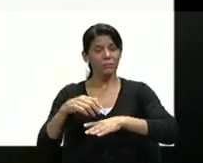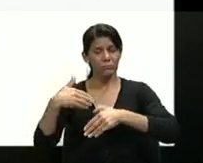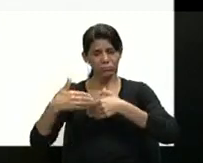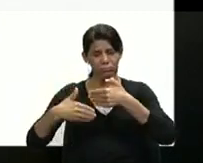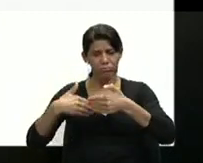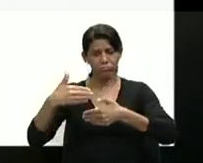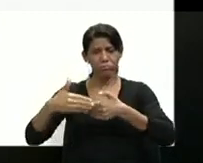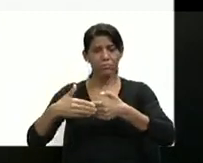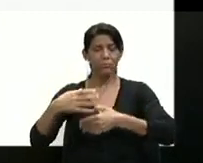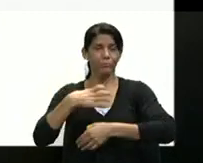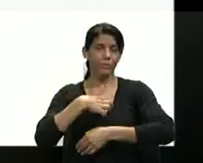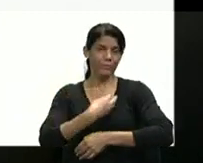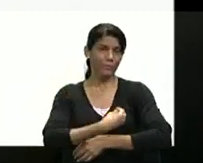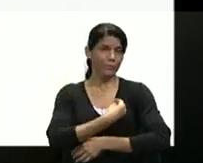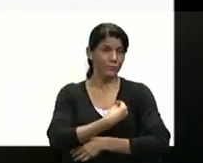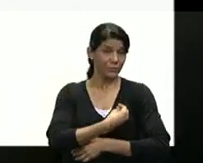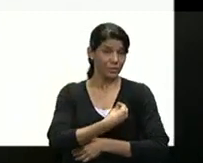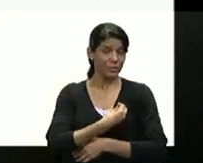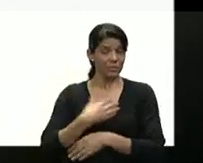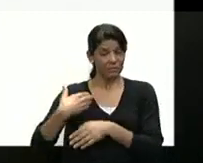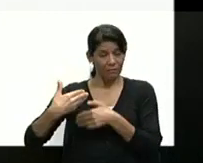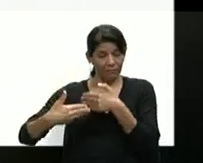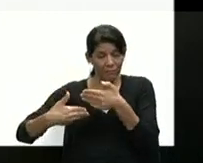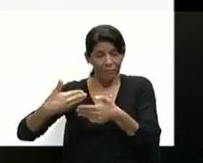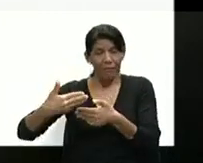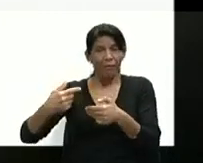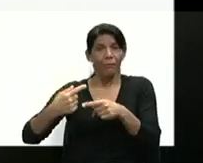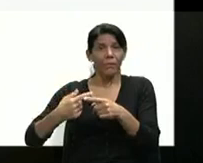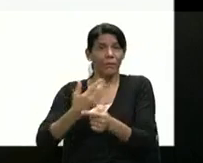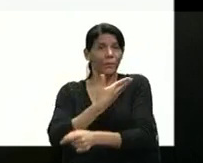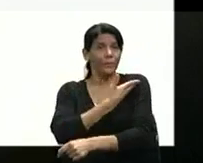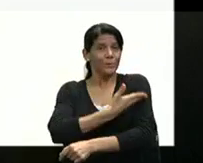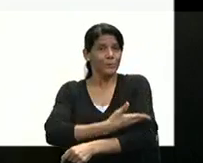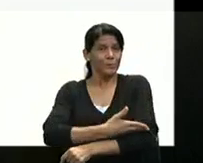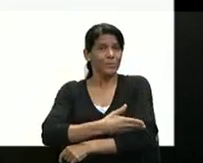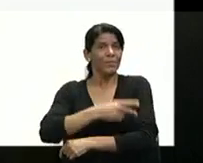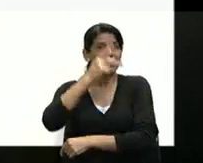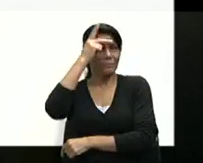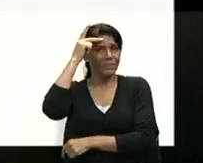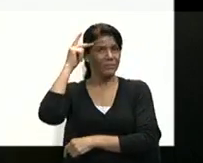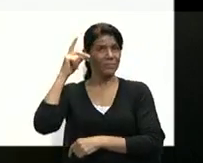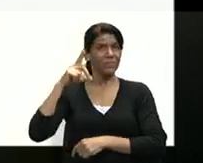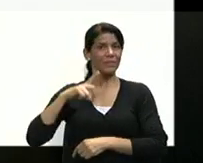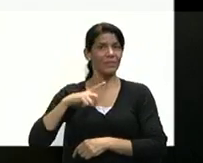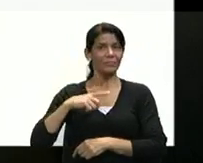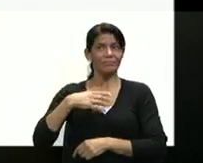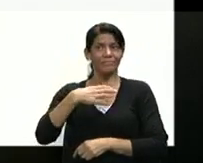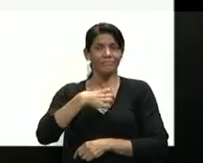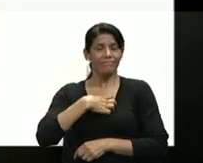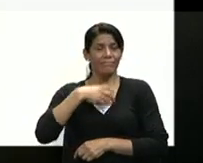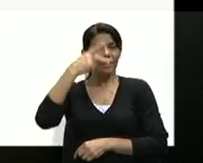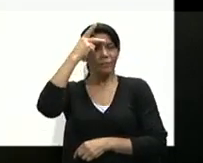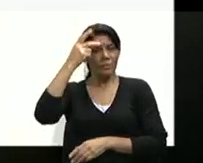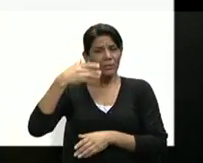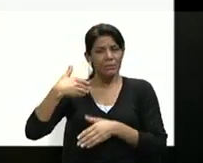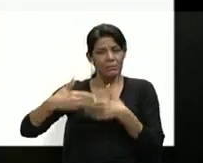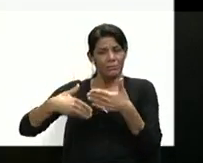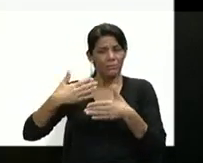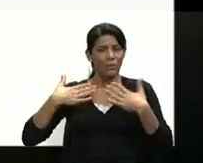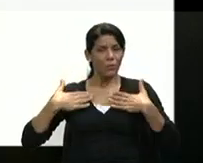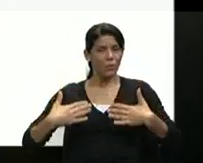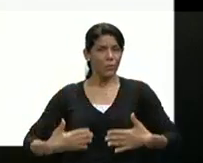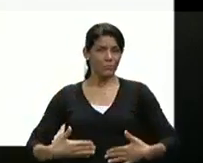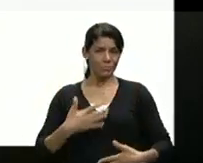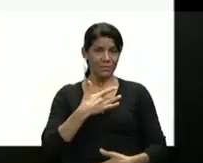geradas pelo estilo de vida, geradas pelos hábitos que a pessoa adquiriu, pela forma como ela conduziu o seu corpo e a